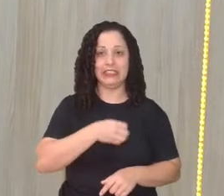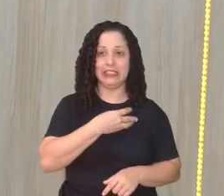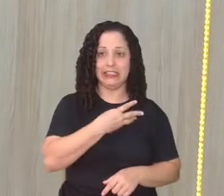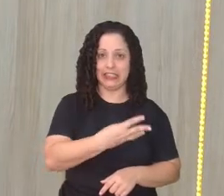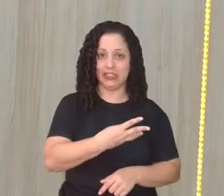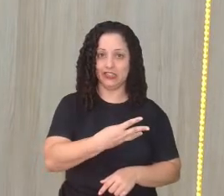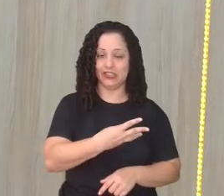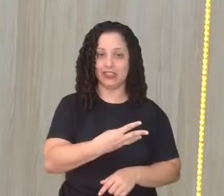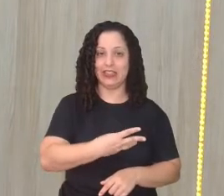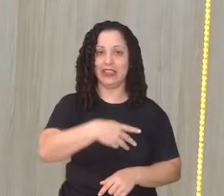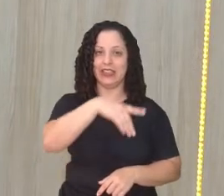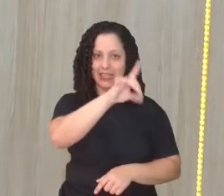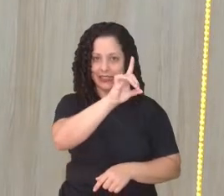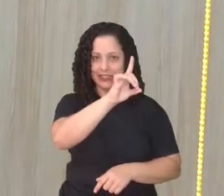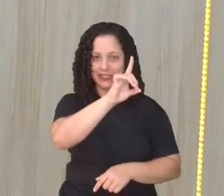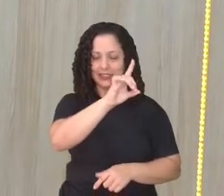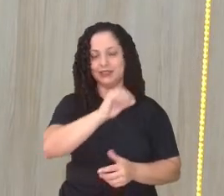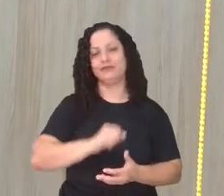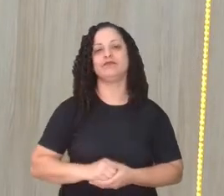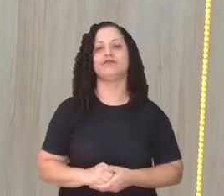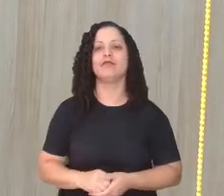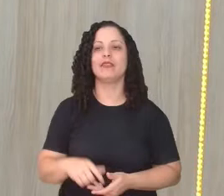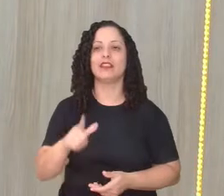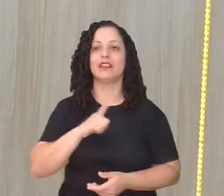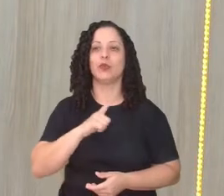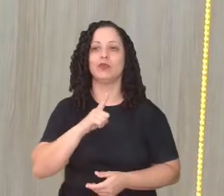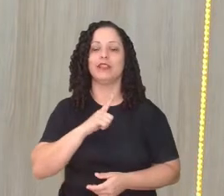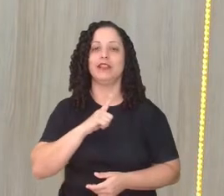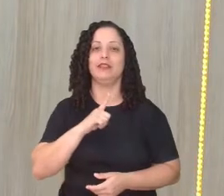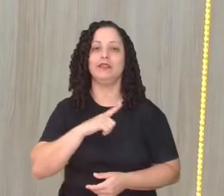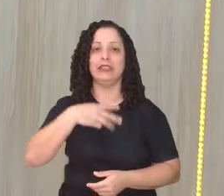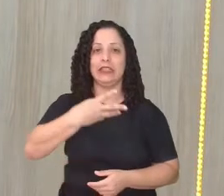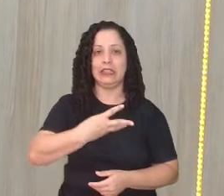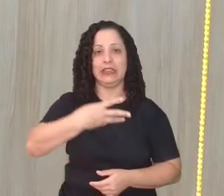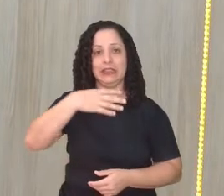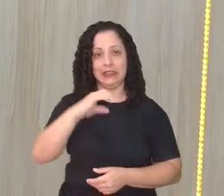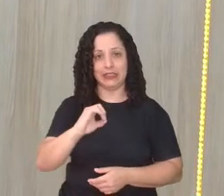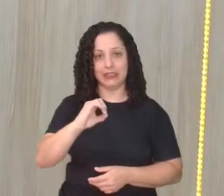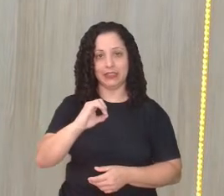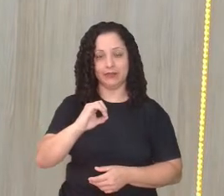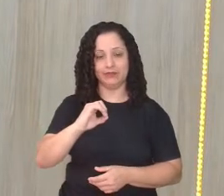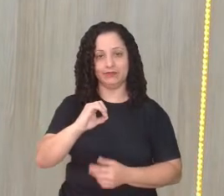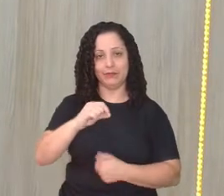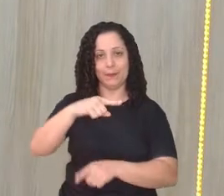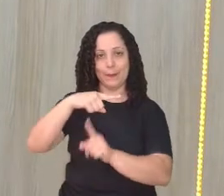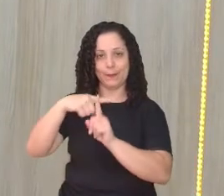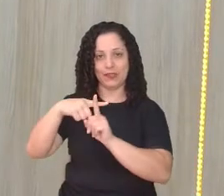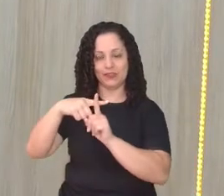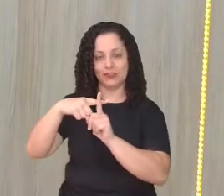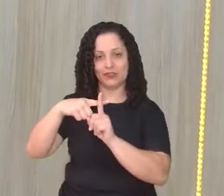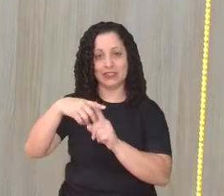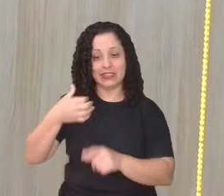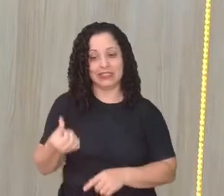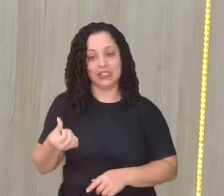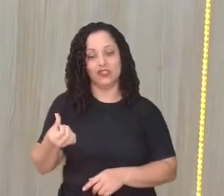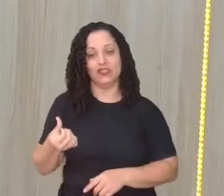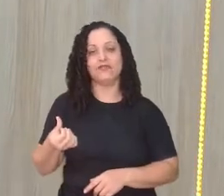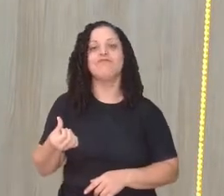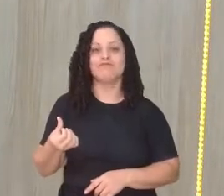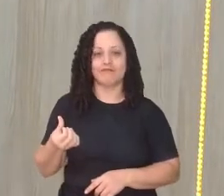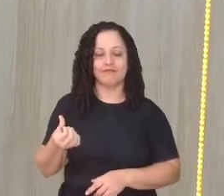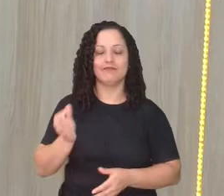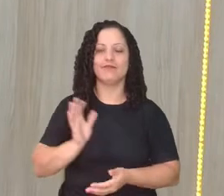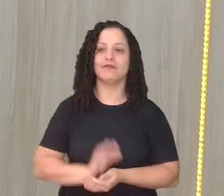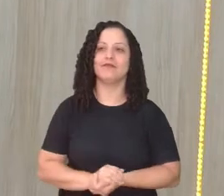a dezena é 10, né? Então, eu tenho 3 dezenas. 3 dezenas, 10 mais 10 mais 10. 30, mais 6